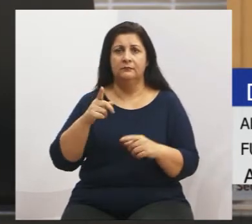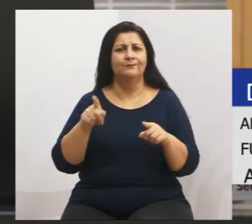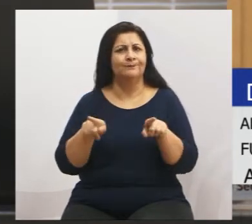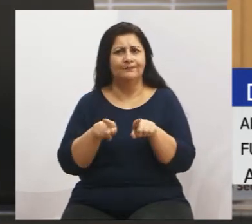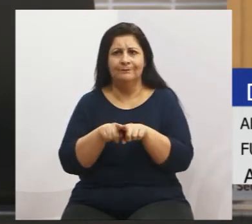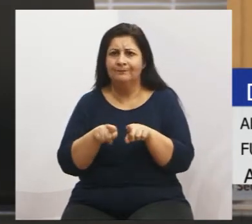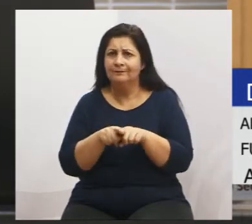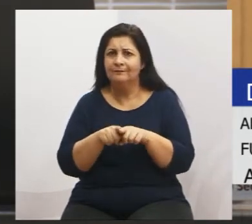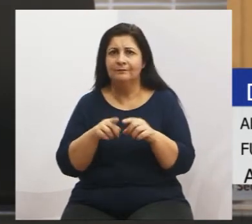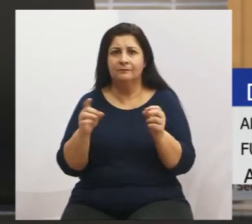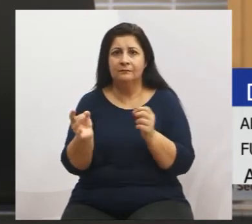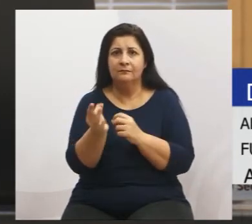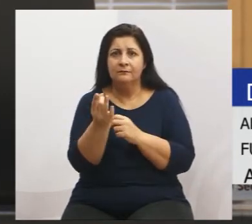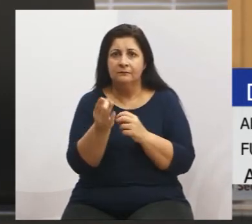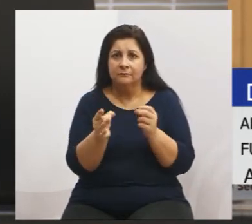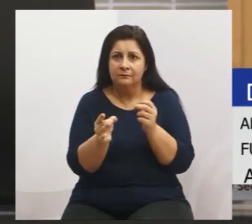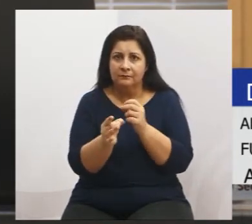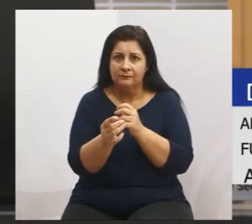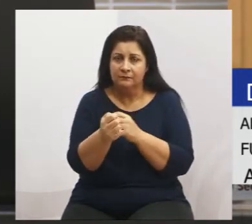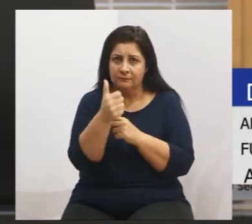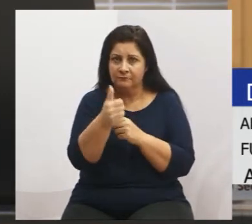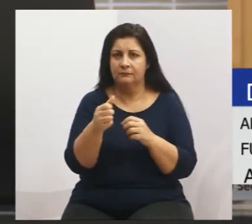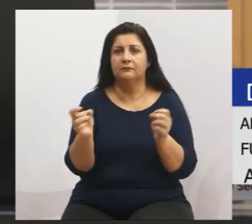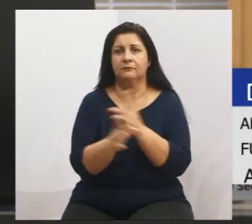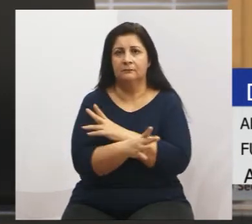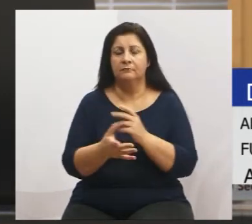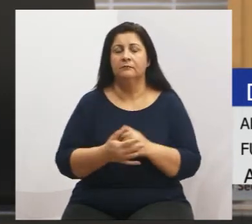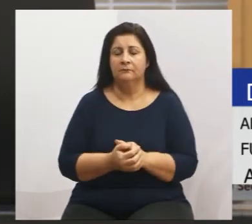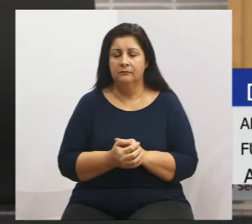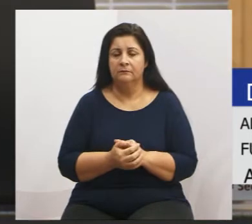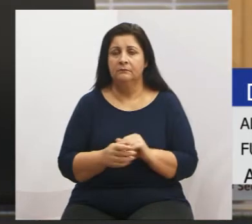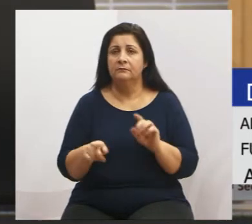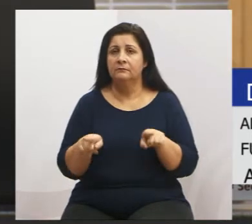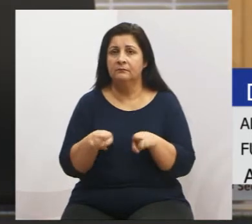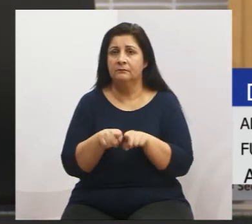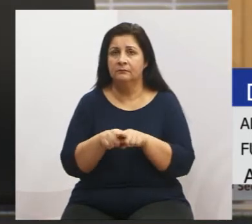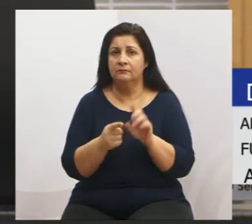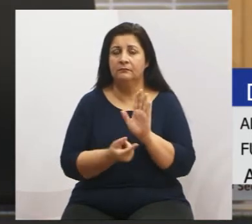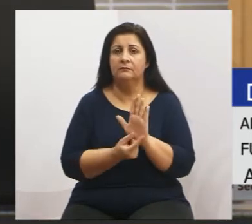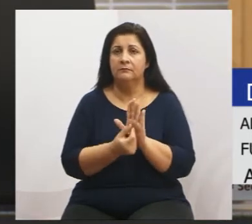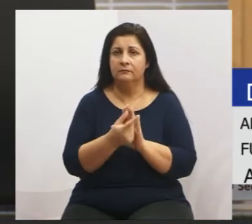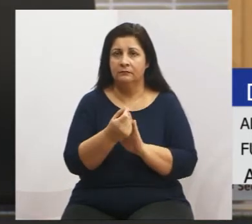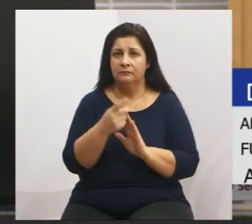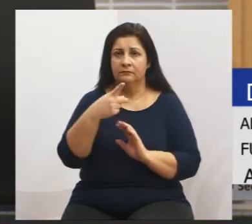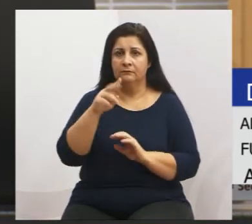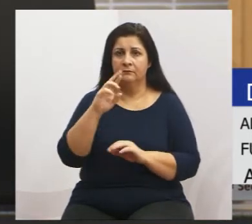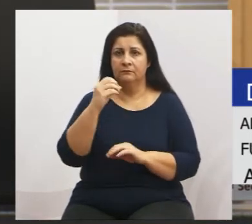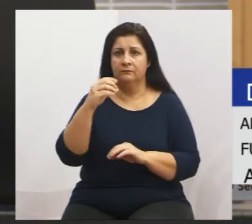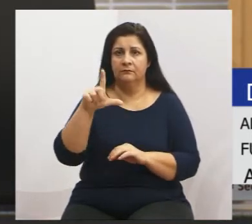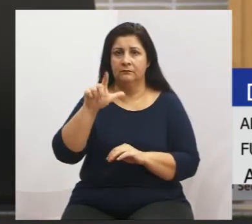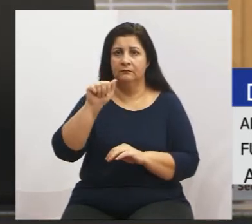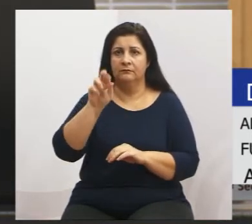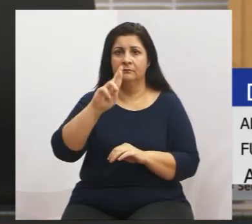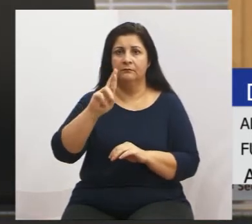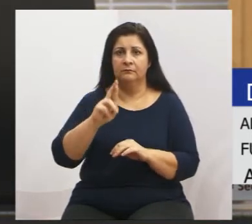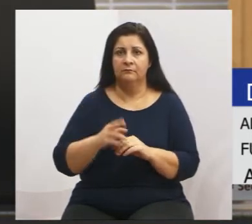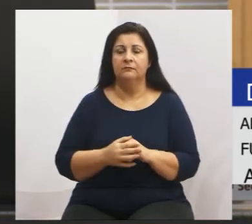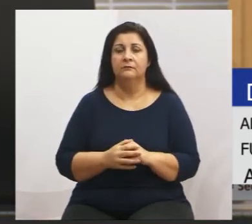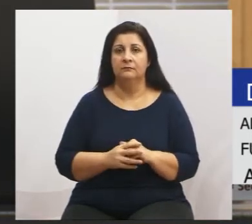difícil, está muito difícil mesmo, né? E o próprio orçamento também, né, da Fundação Pró Lar, é uma fundação,